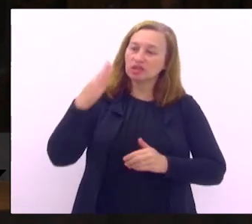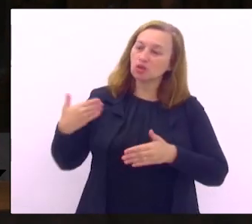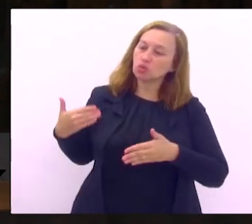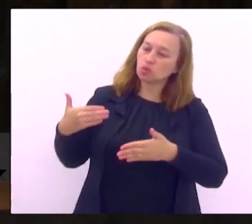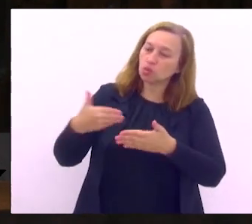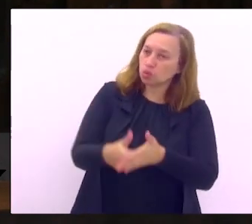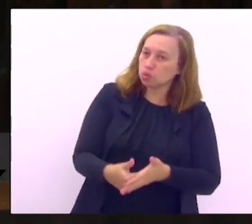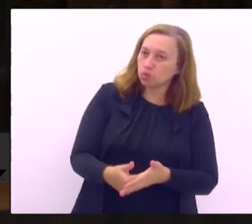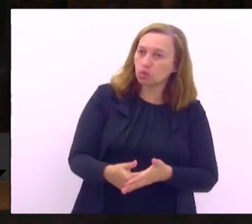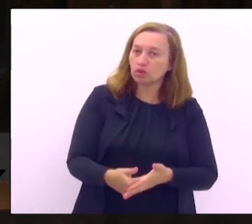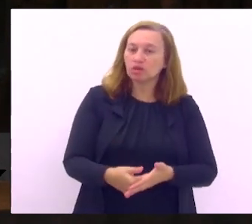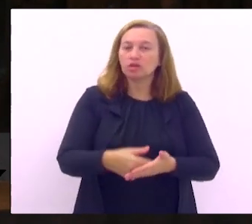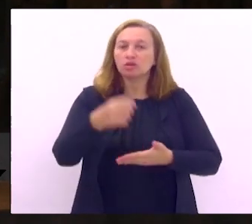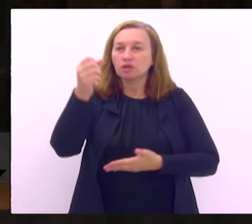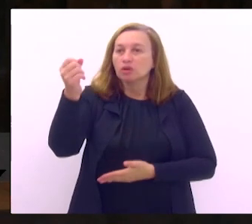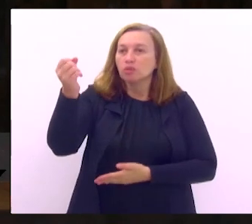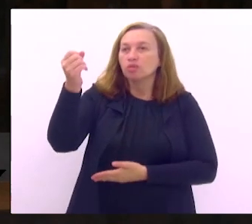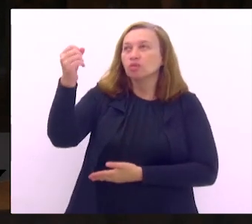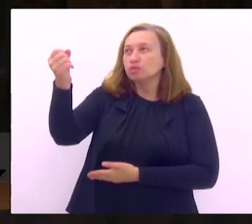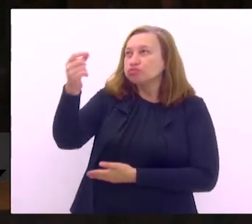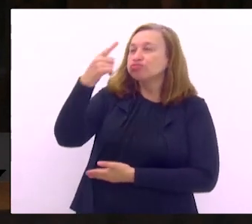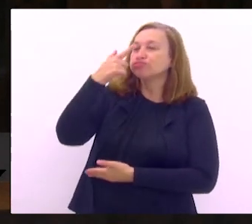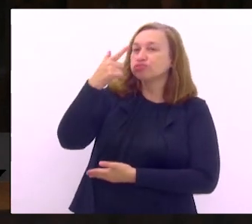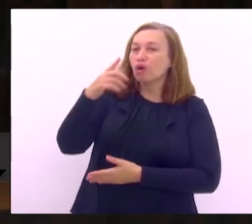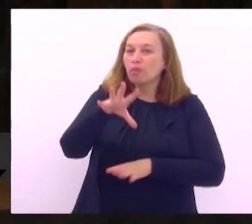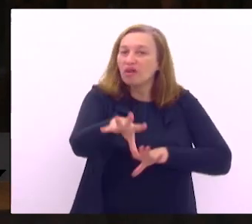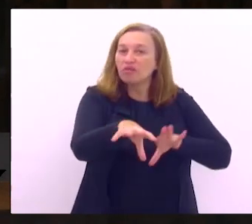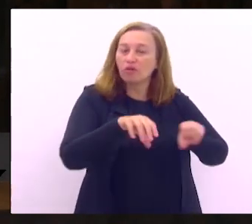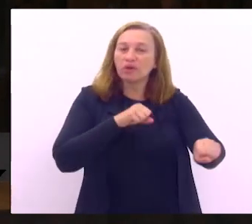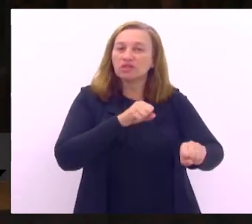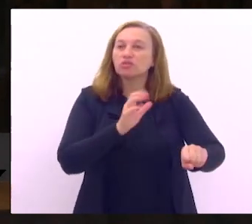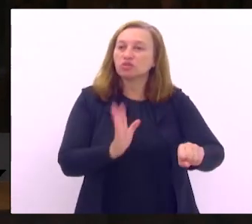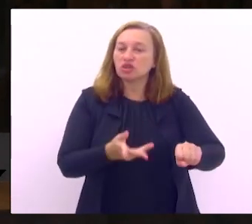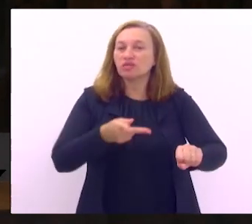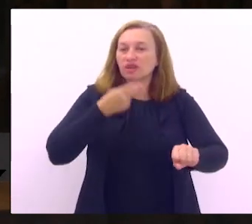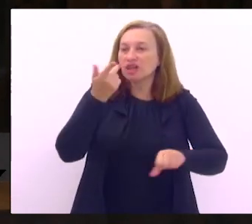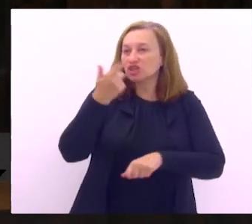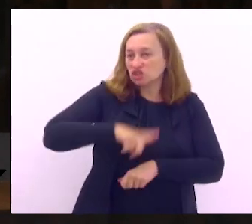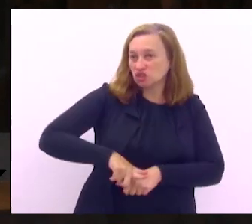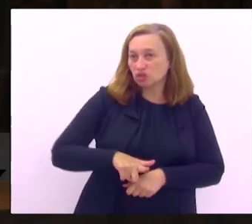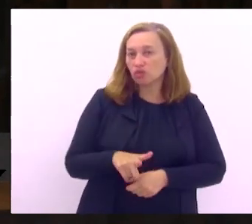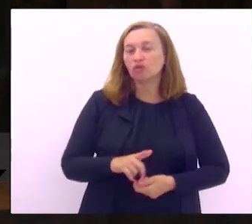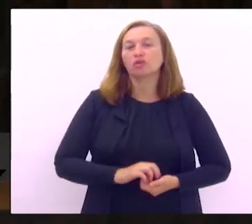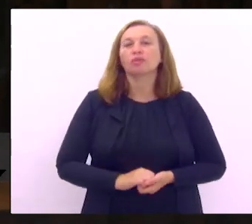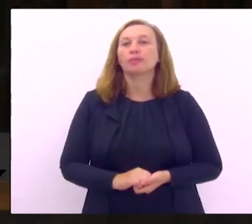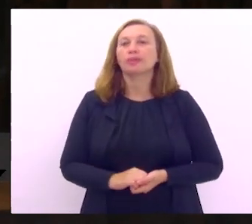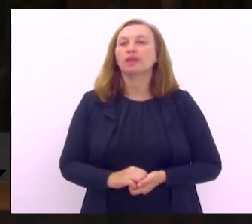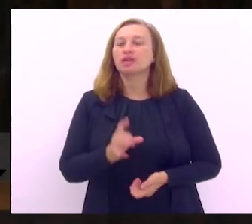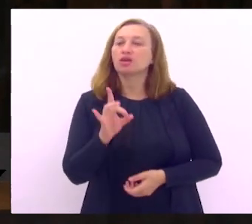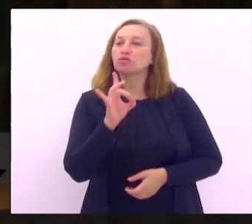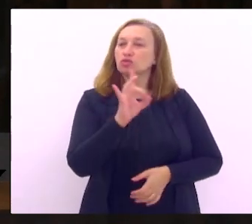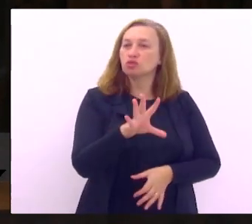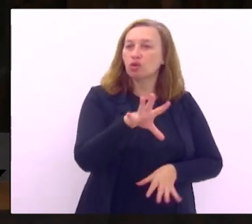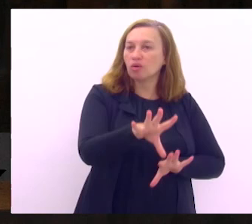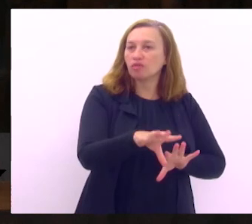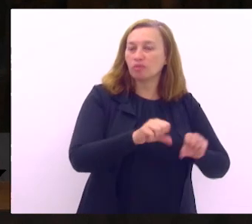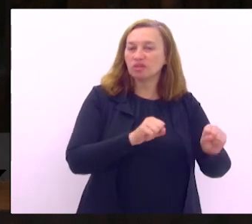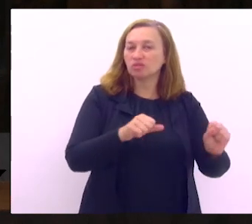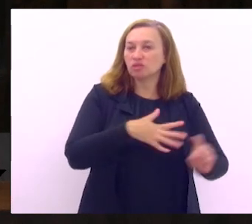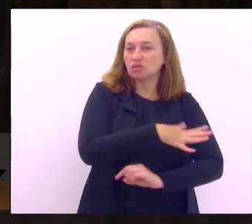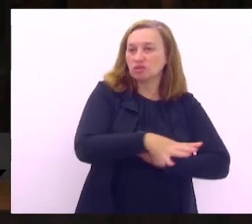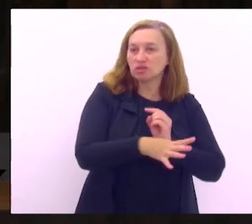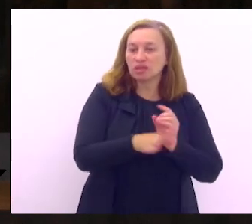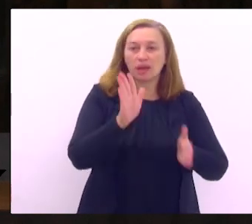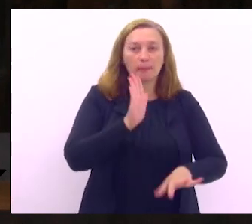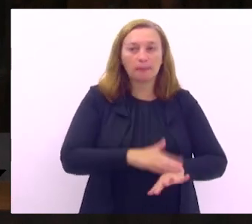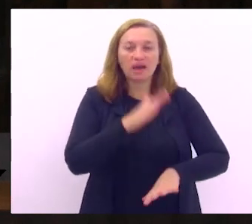nos servem como inspiração para a formação, como eu disse, mais uma vez direi, não só de uma sociedade mais